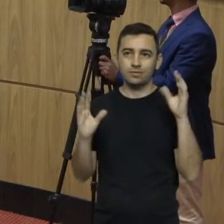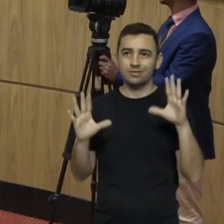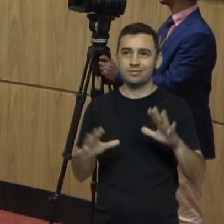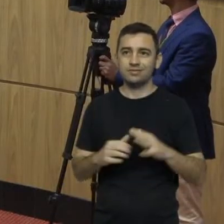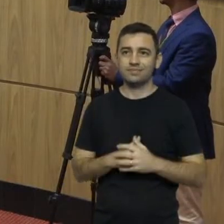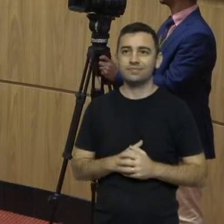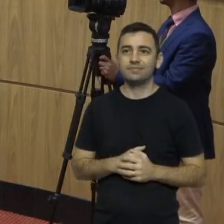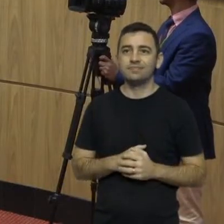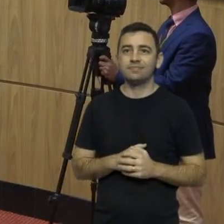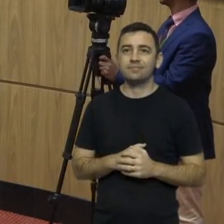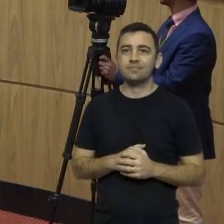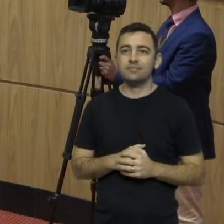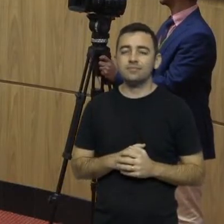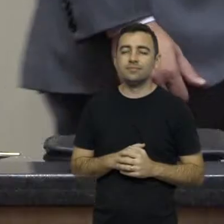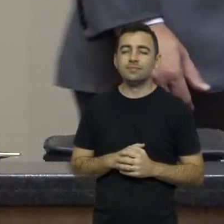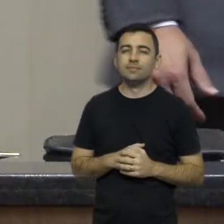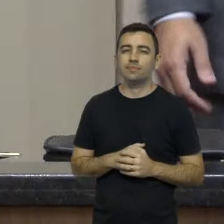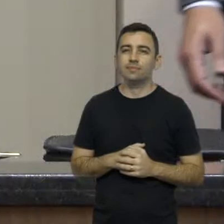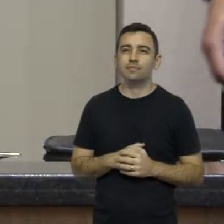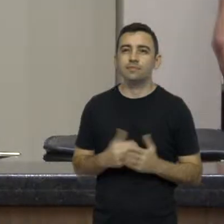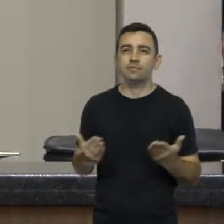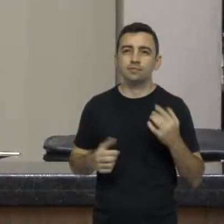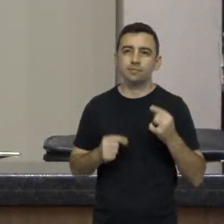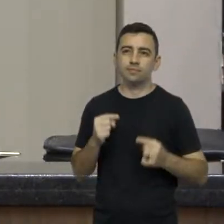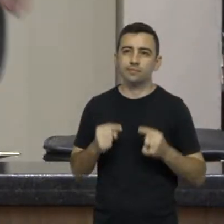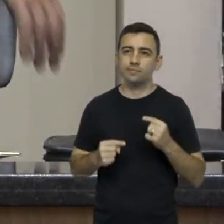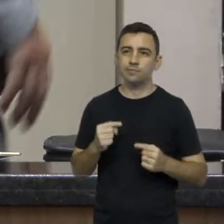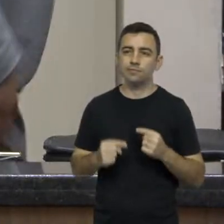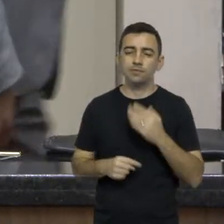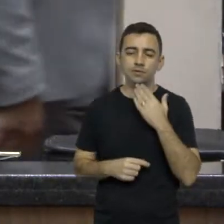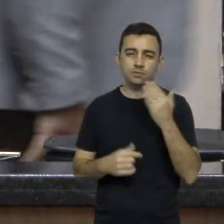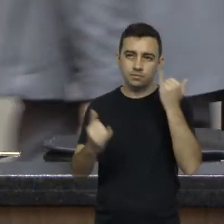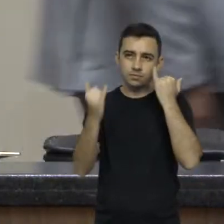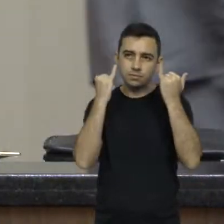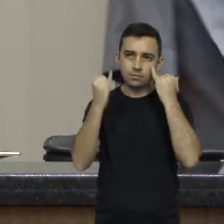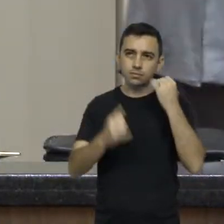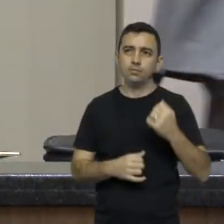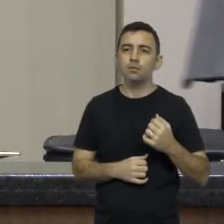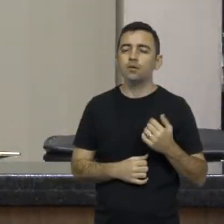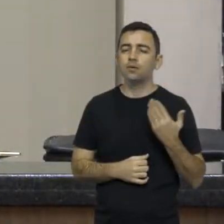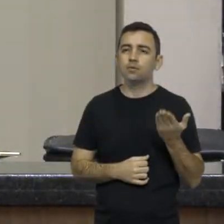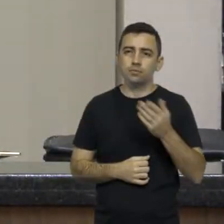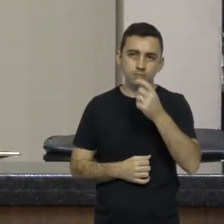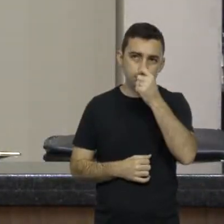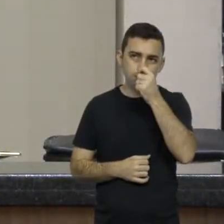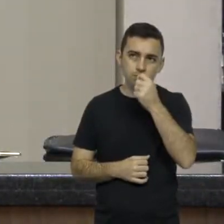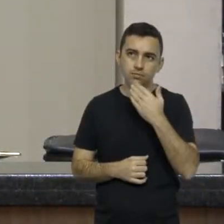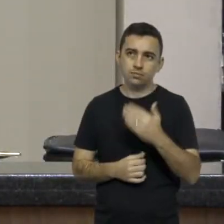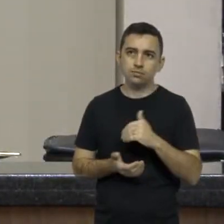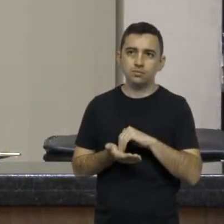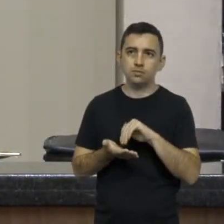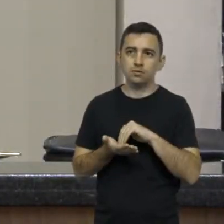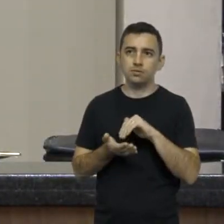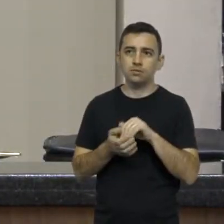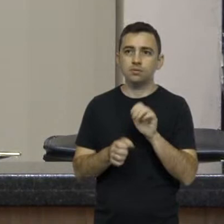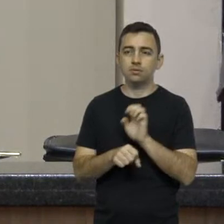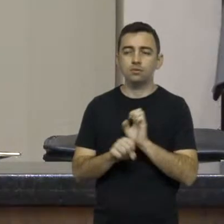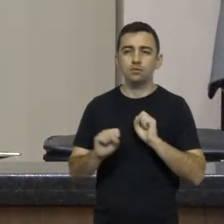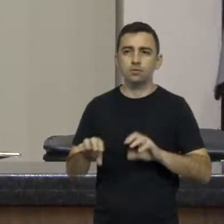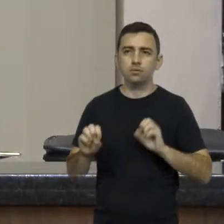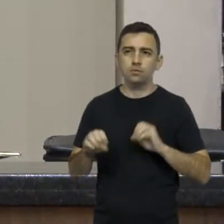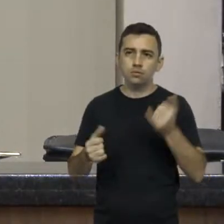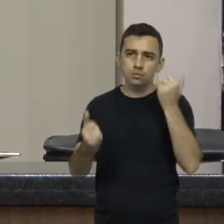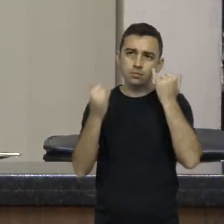padre não tem como... Em discussão, o pedido de informação do deputado João Amin, solicitando ao secretário de Estado da Educação